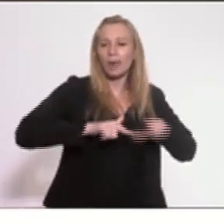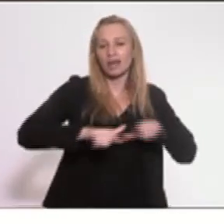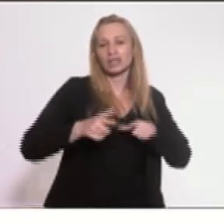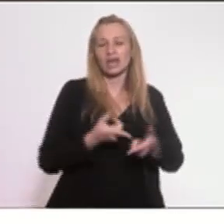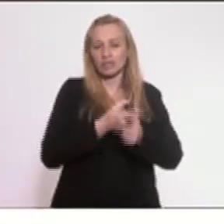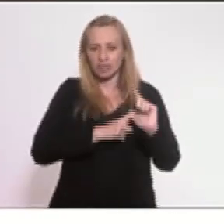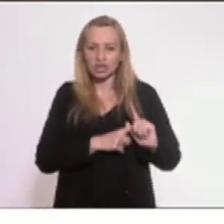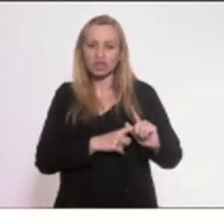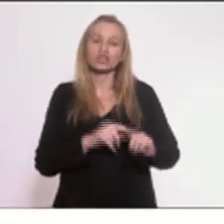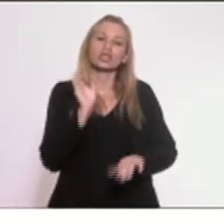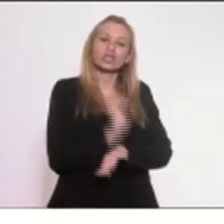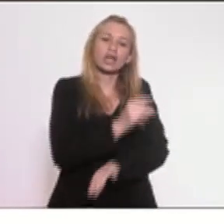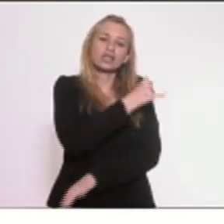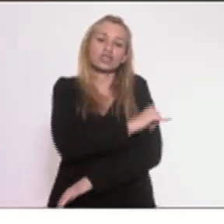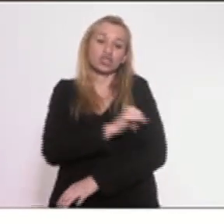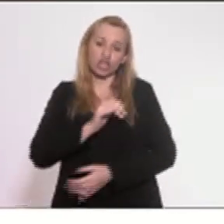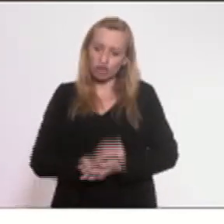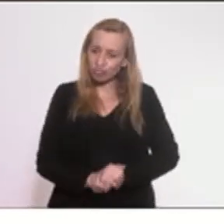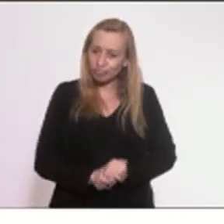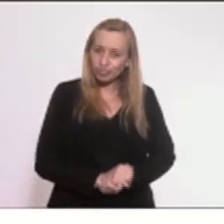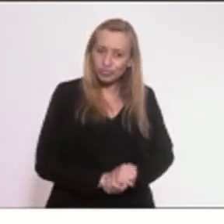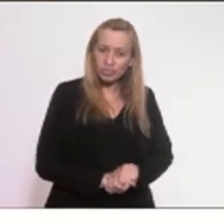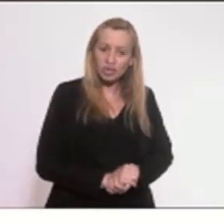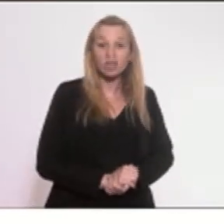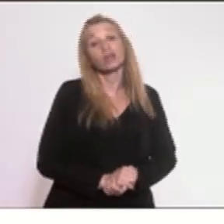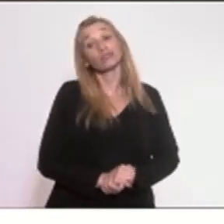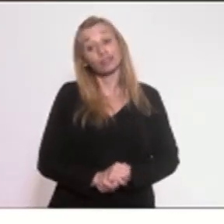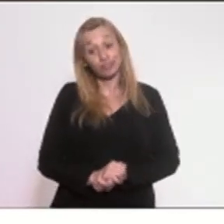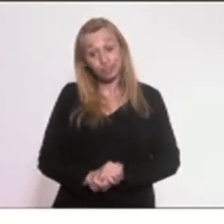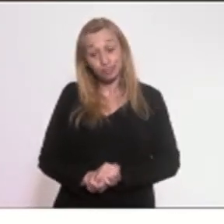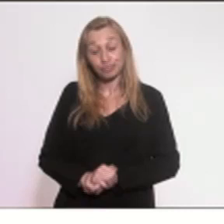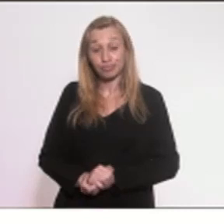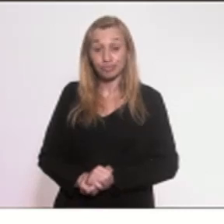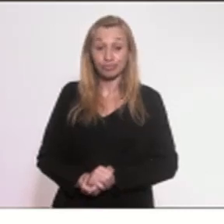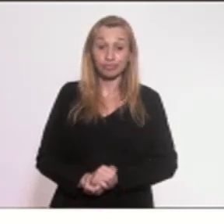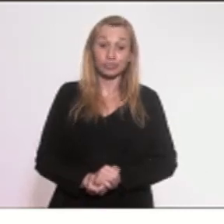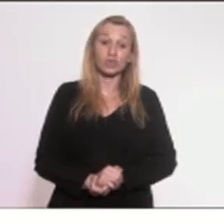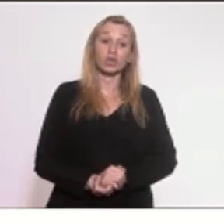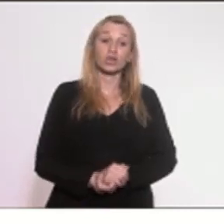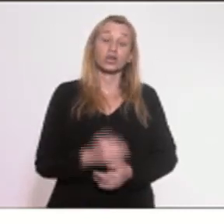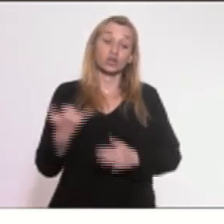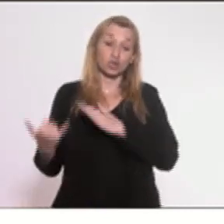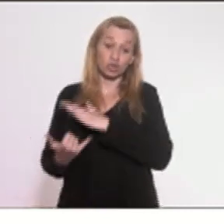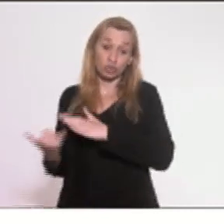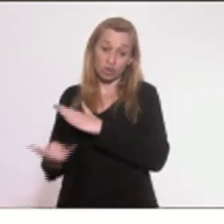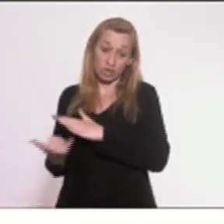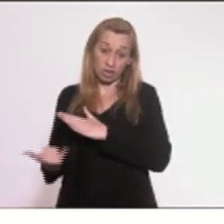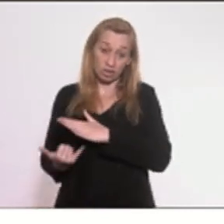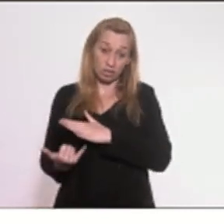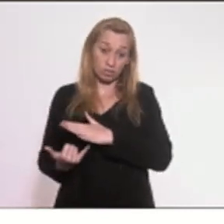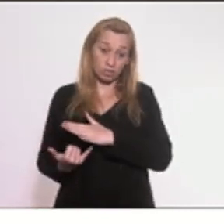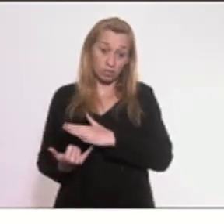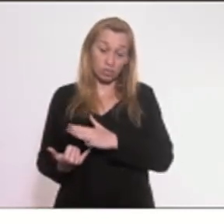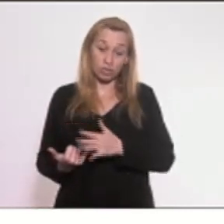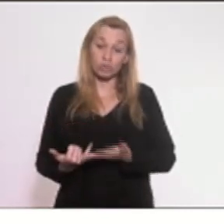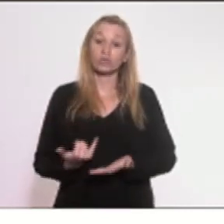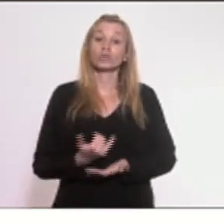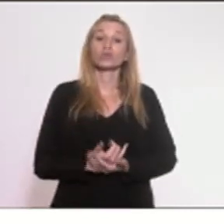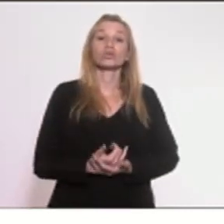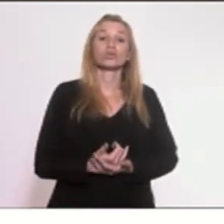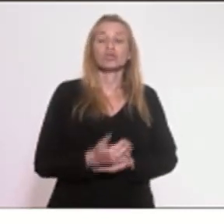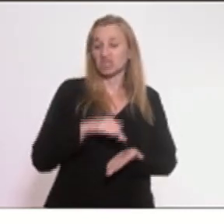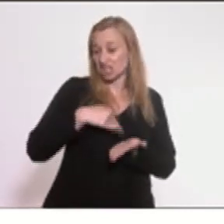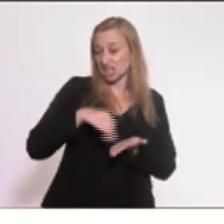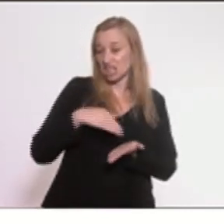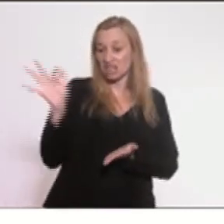Janeiro unilateralmente, e diga-se passagem, nenhuma instituição do Estado acatou isso, nem a Secretaria